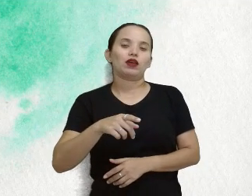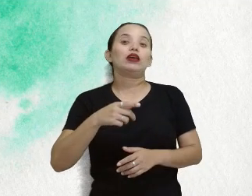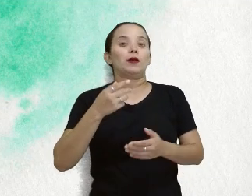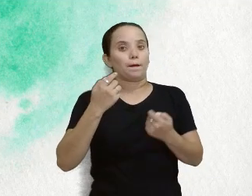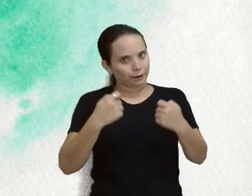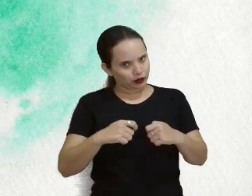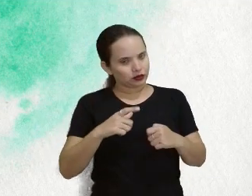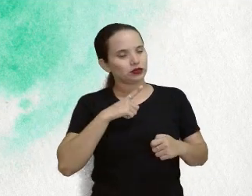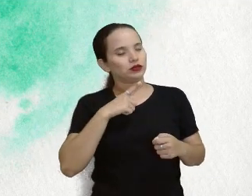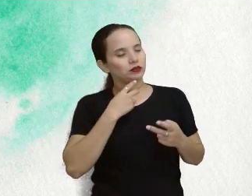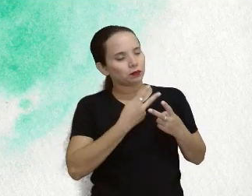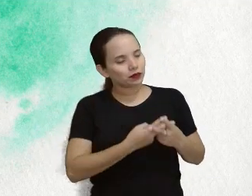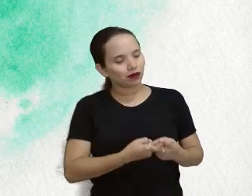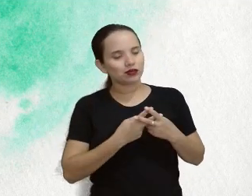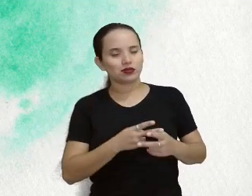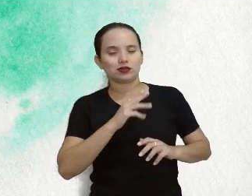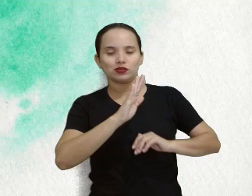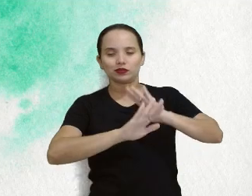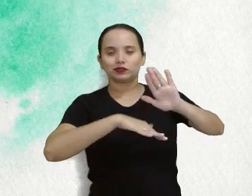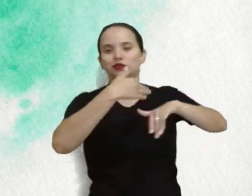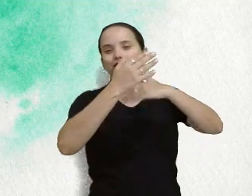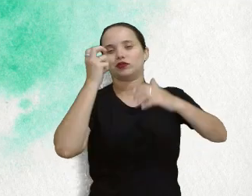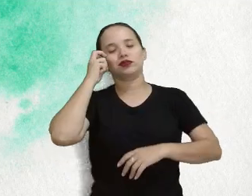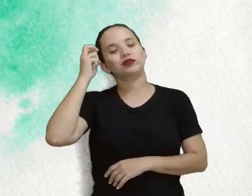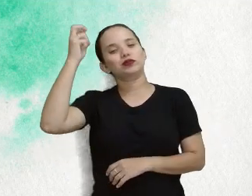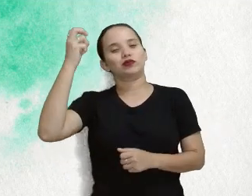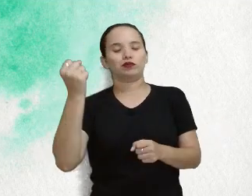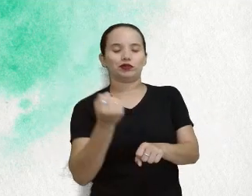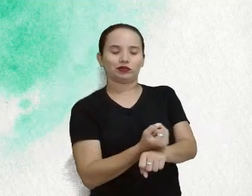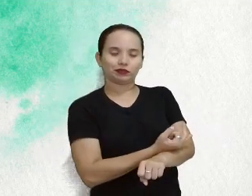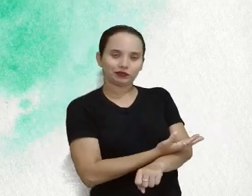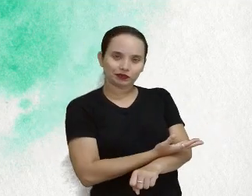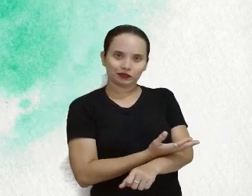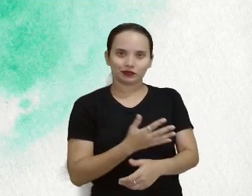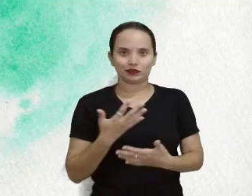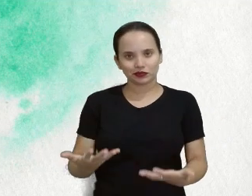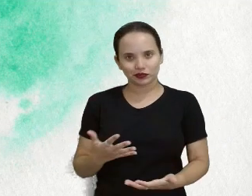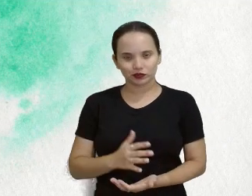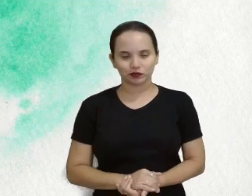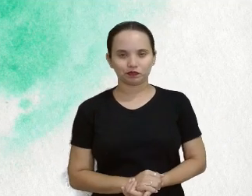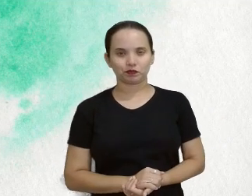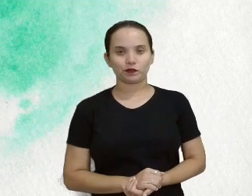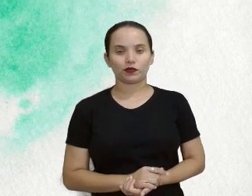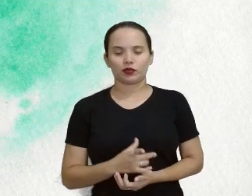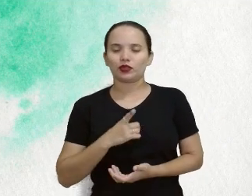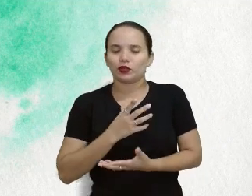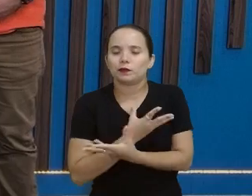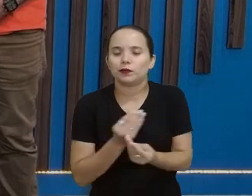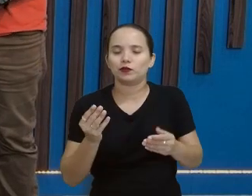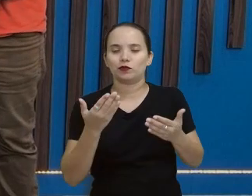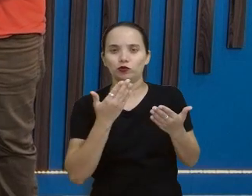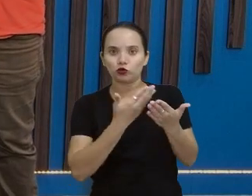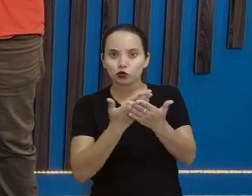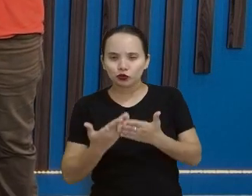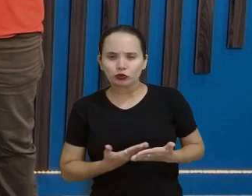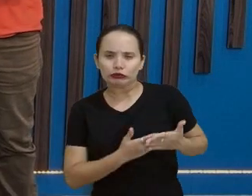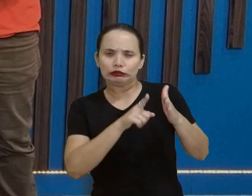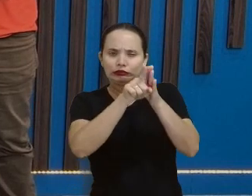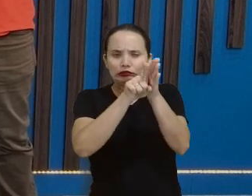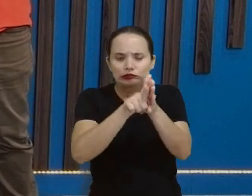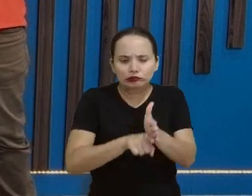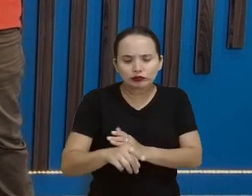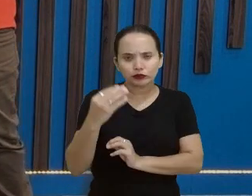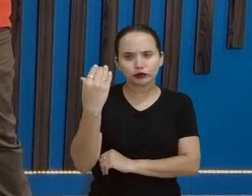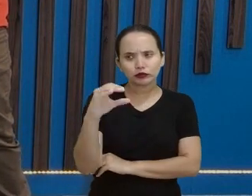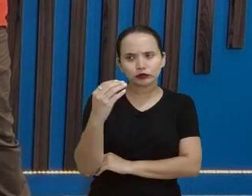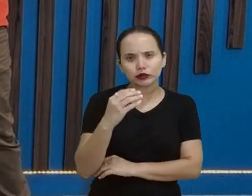esse processo de desenvolvimento da inteligência emocional. Então, minha gente, veja, apesar de ter muitos estudiosos, né, muita pesquisa